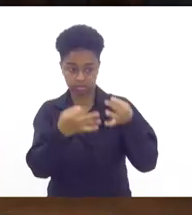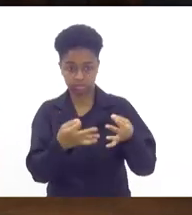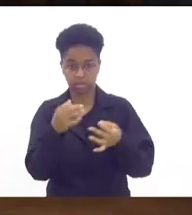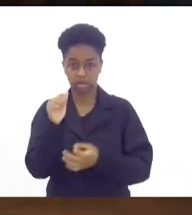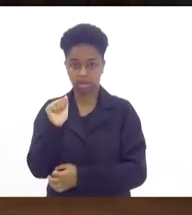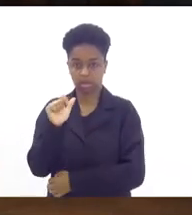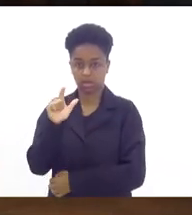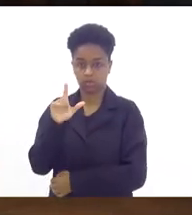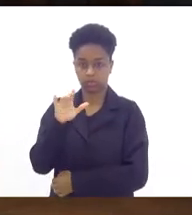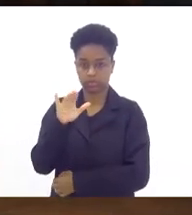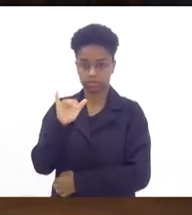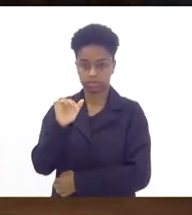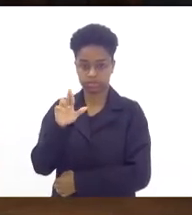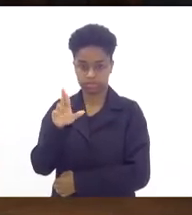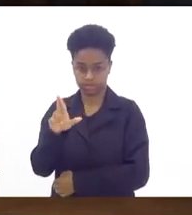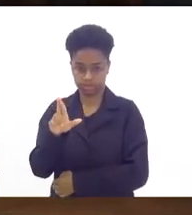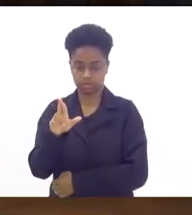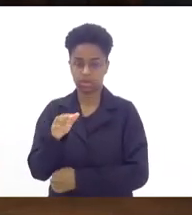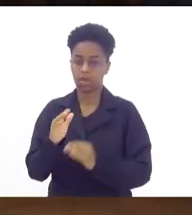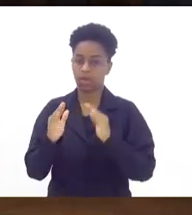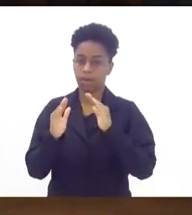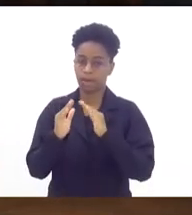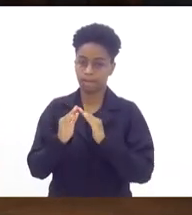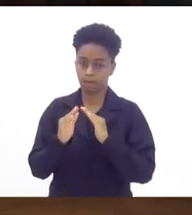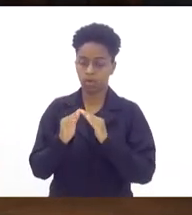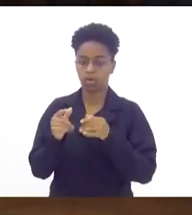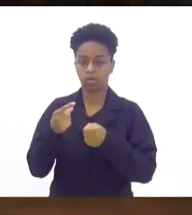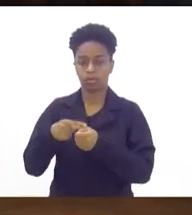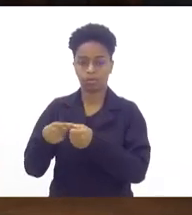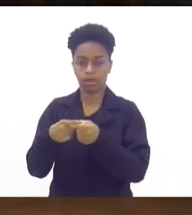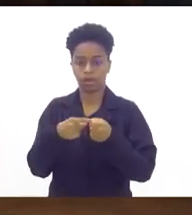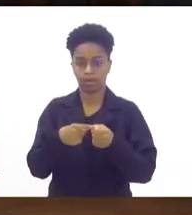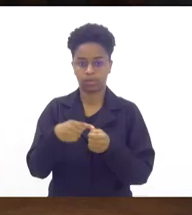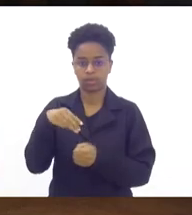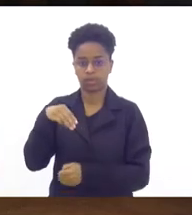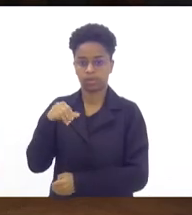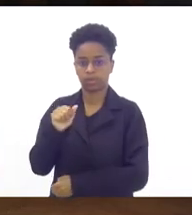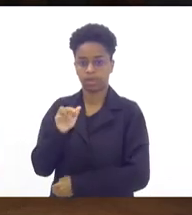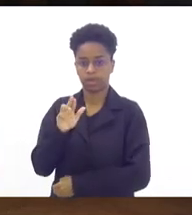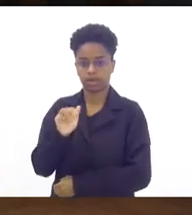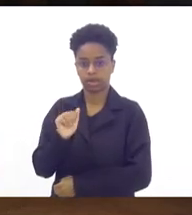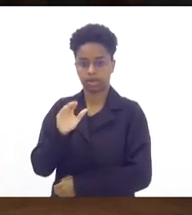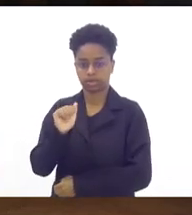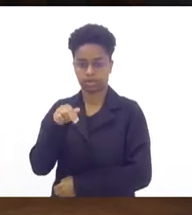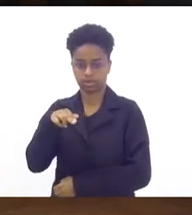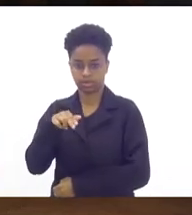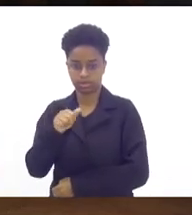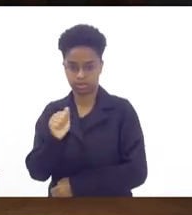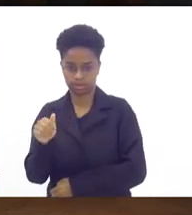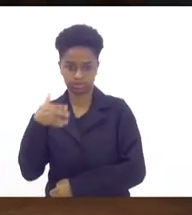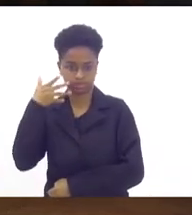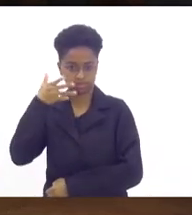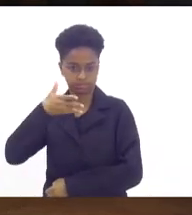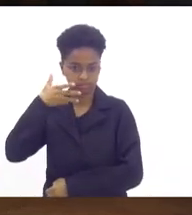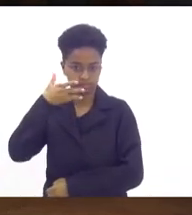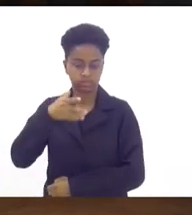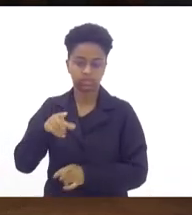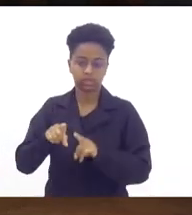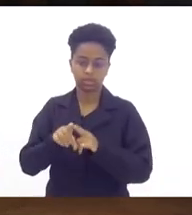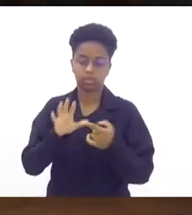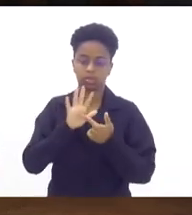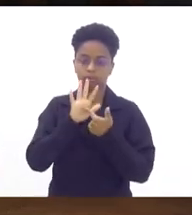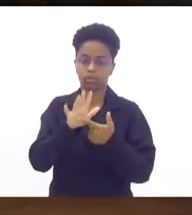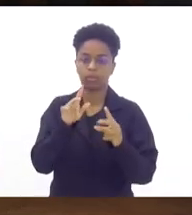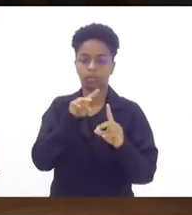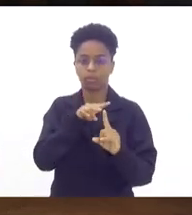circo tio Azevedo morador do Maracanã para que fazer o uso da Tribuna e expor seu ponto de vista sobre